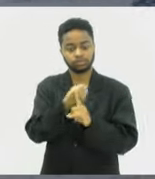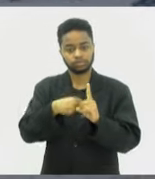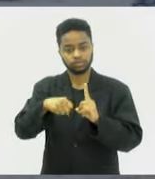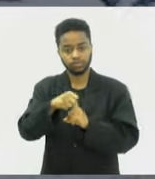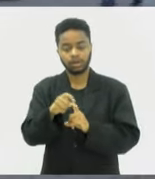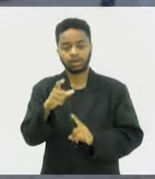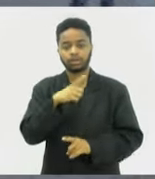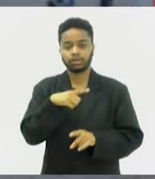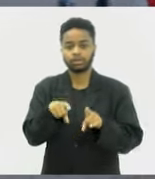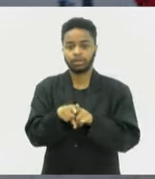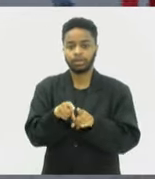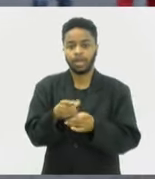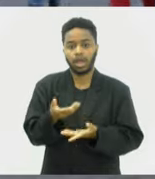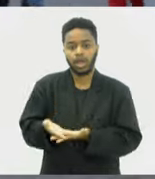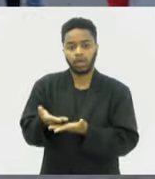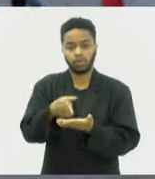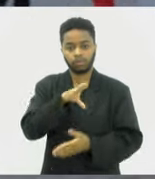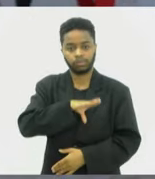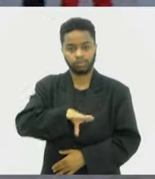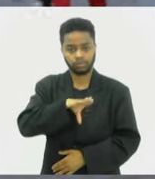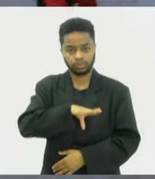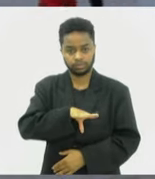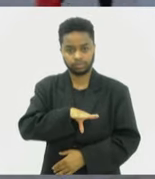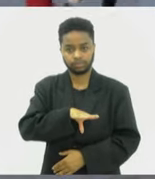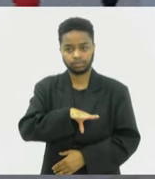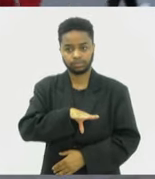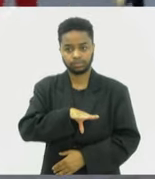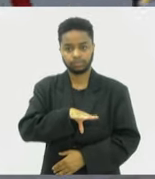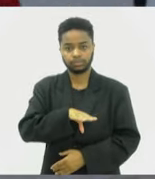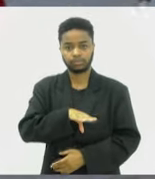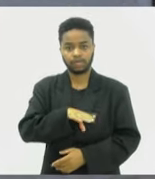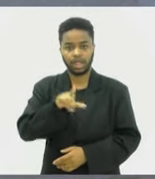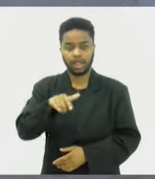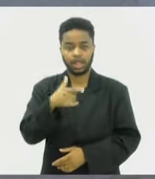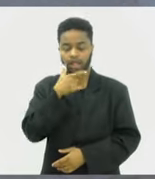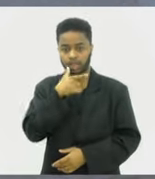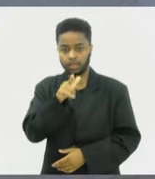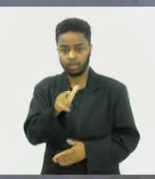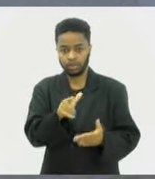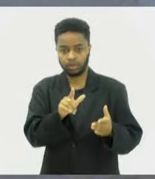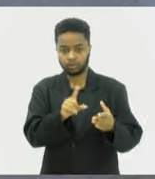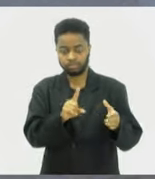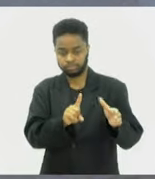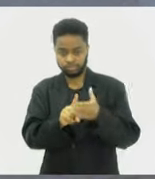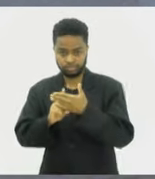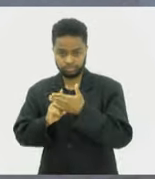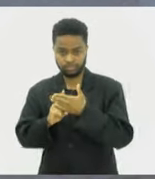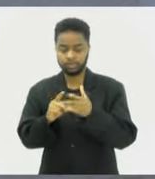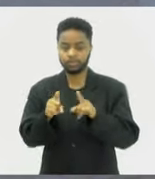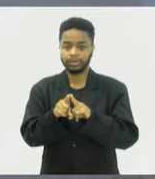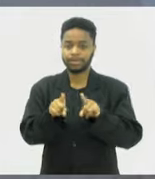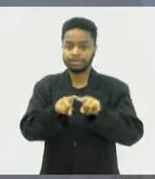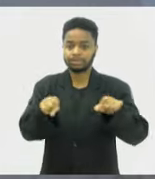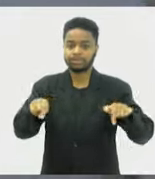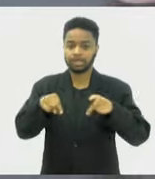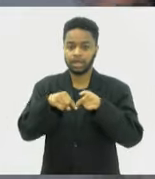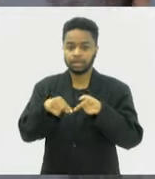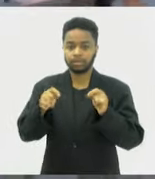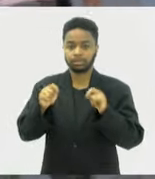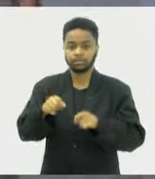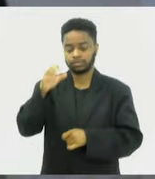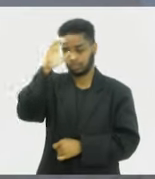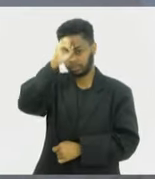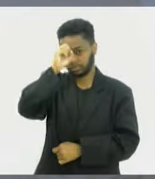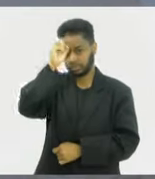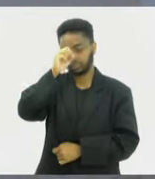tem as aulas de português como língua de acolhimento, a sala de inclusão digital, onde a